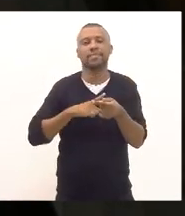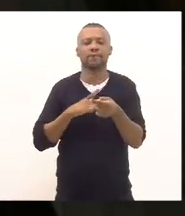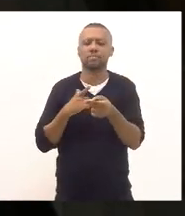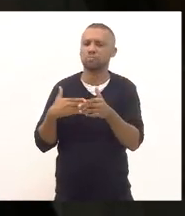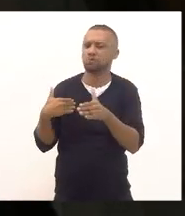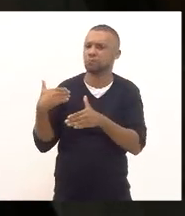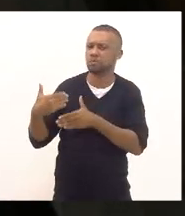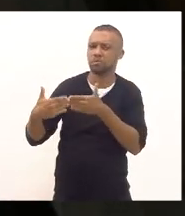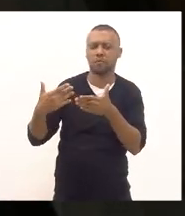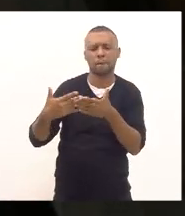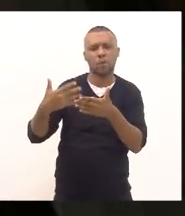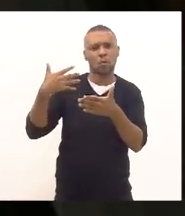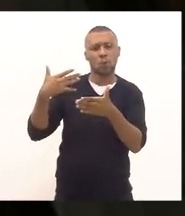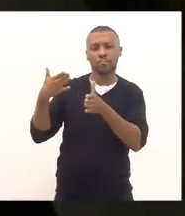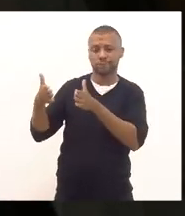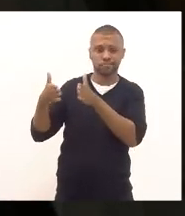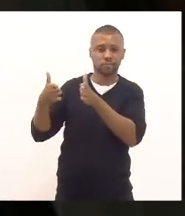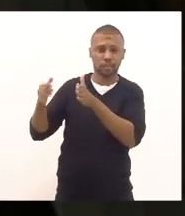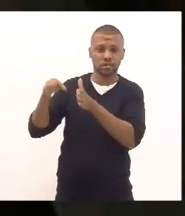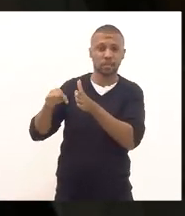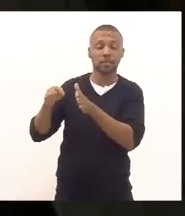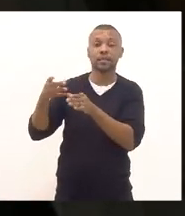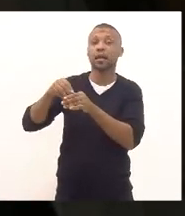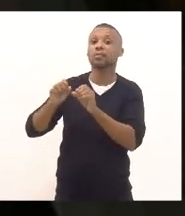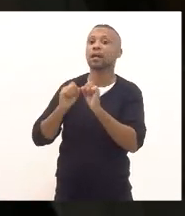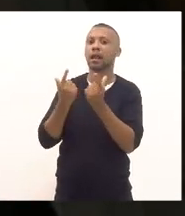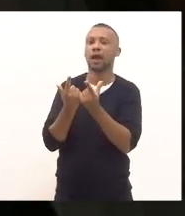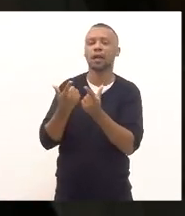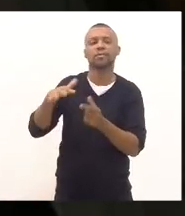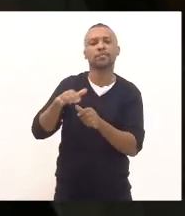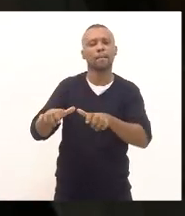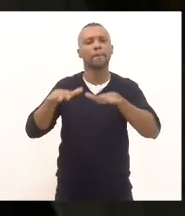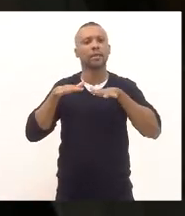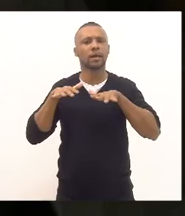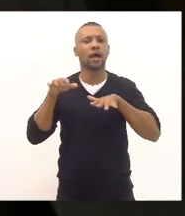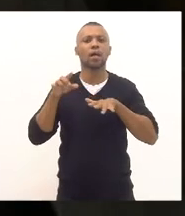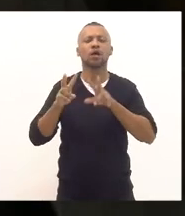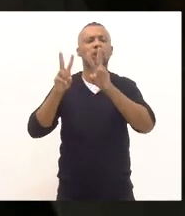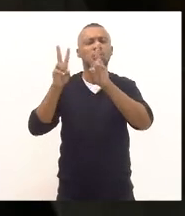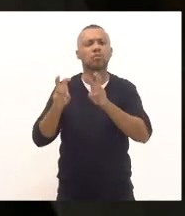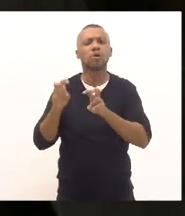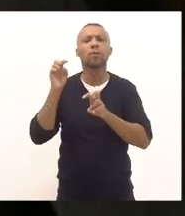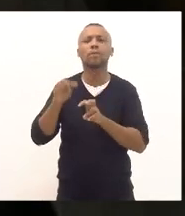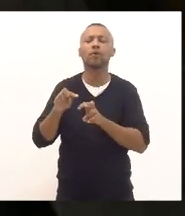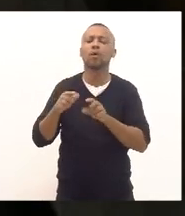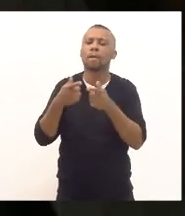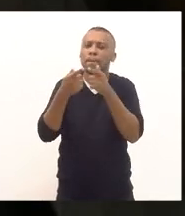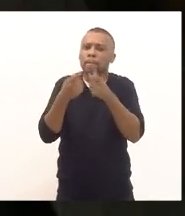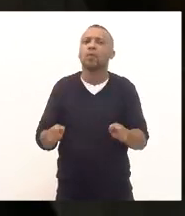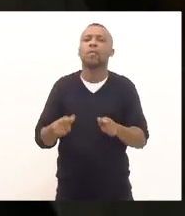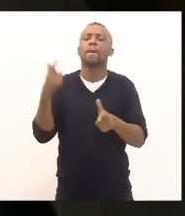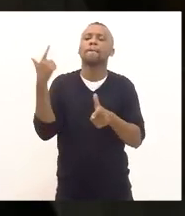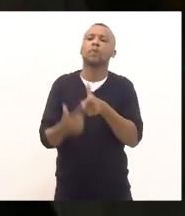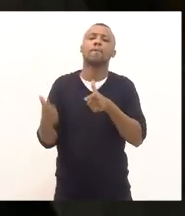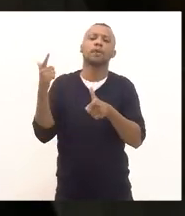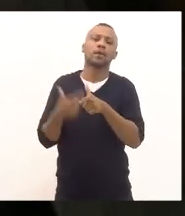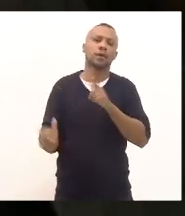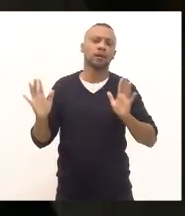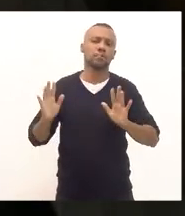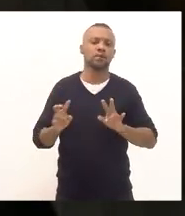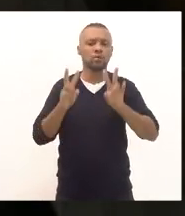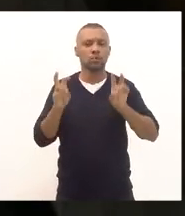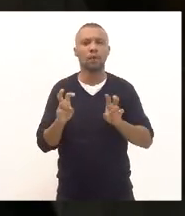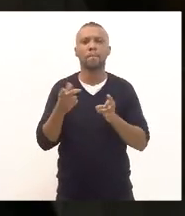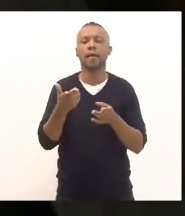travado nos últimos dos últimos períodos aqui na Assembleia Legislativa em plenário sobre o gravíssimo problema da